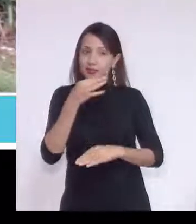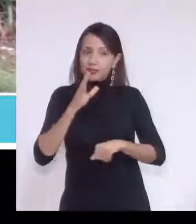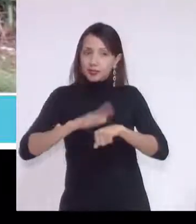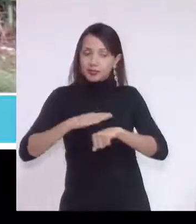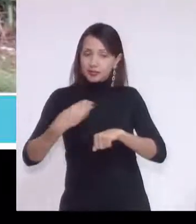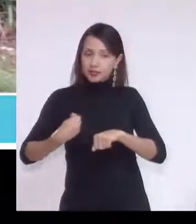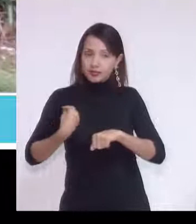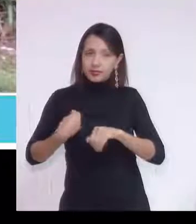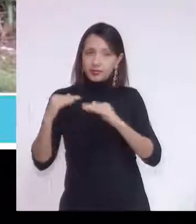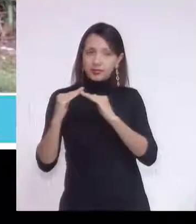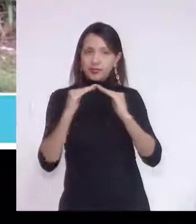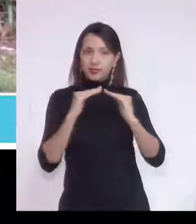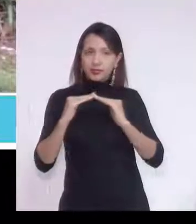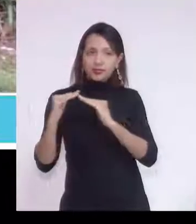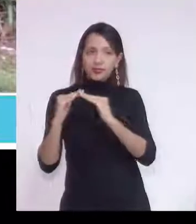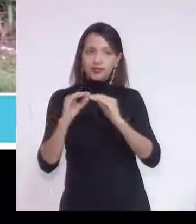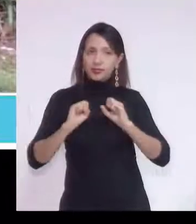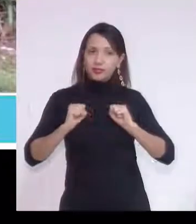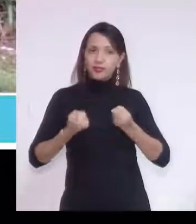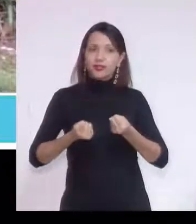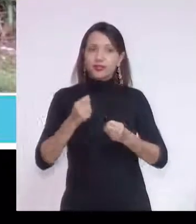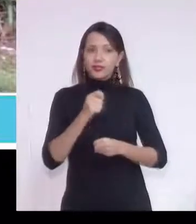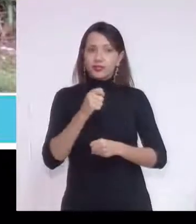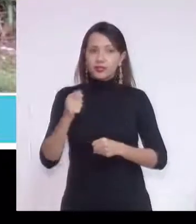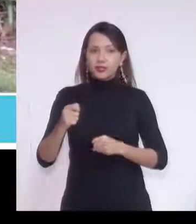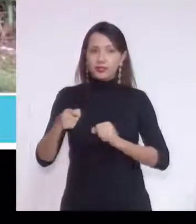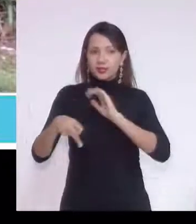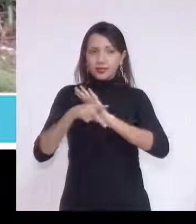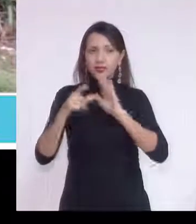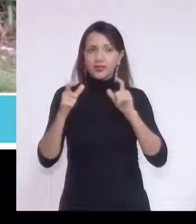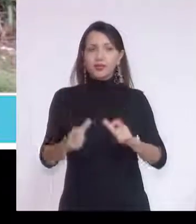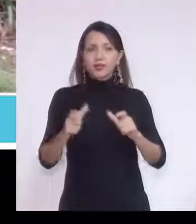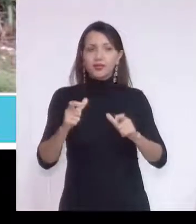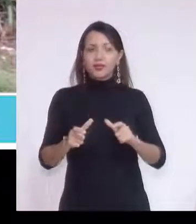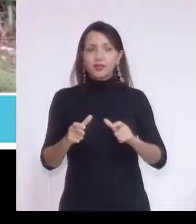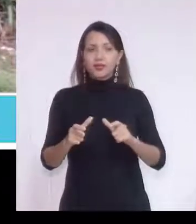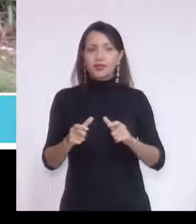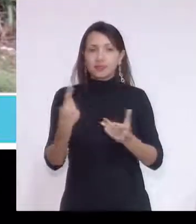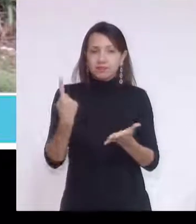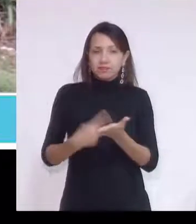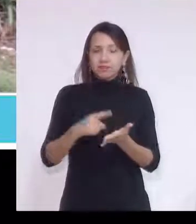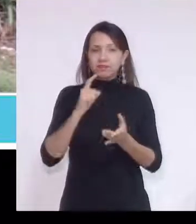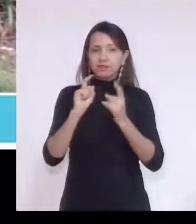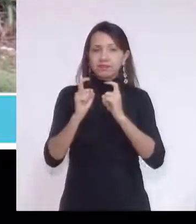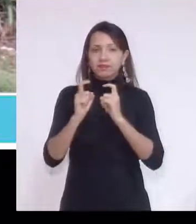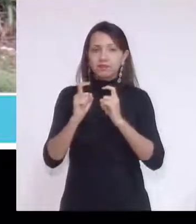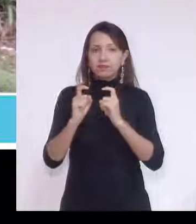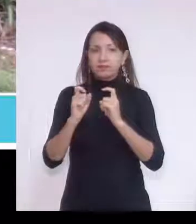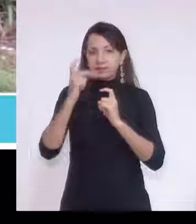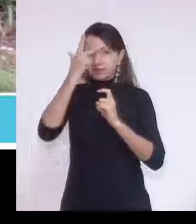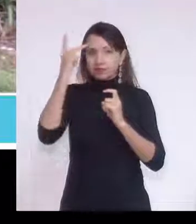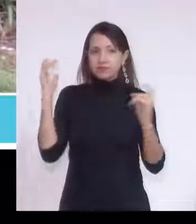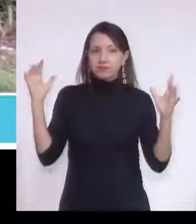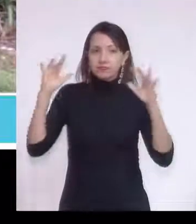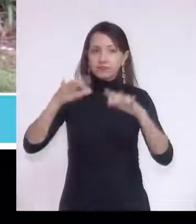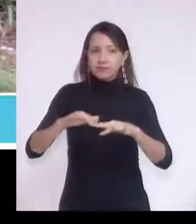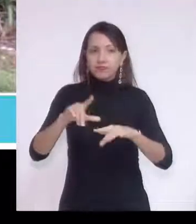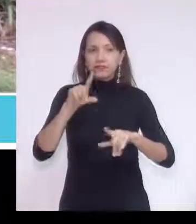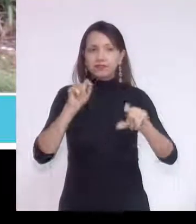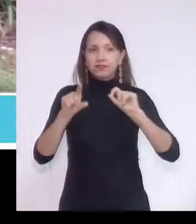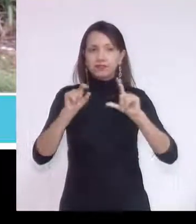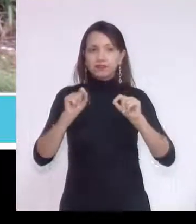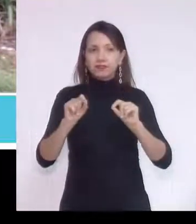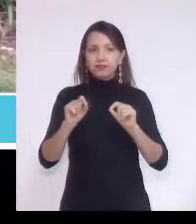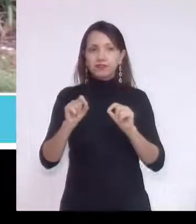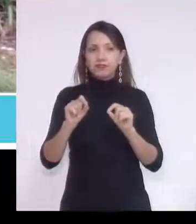próprios moradores se reúnam com a força da associação de bairro, e aí então a associação marcou uma reunião para que os moradores decidam, não é? Para que